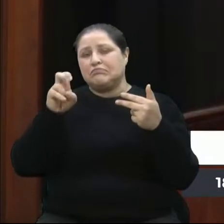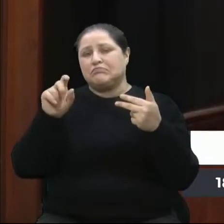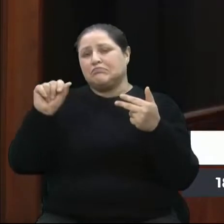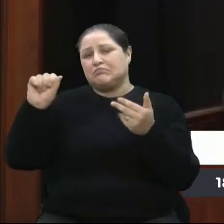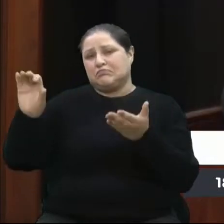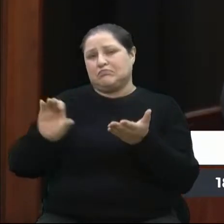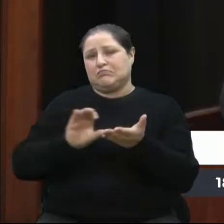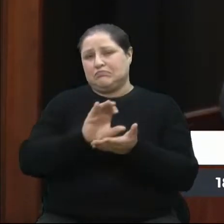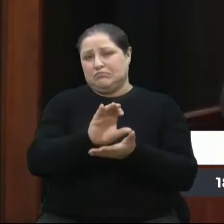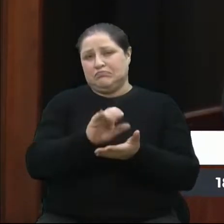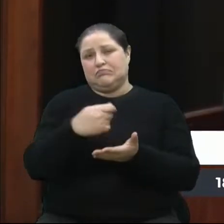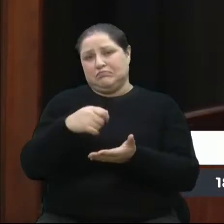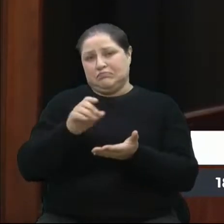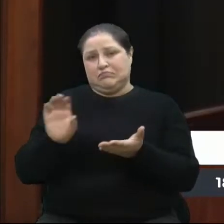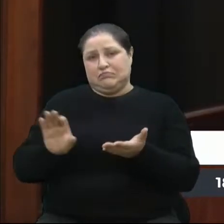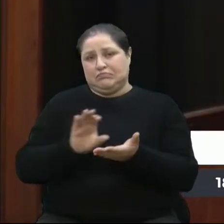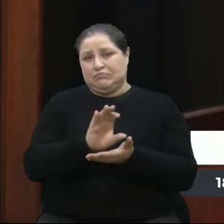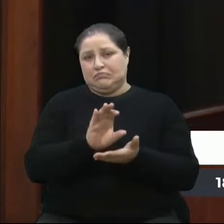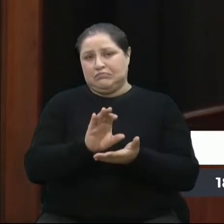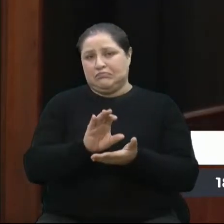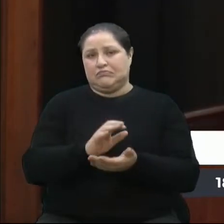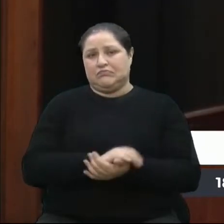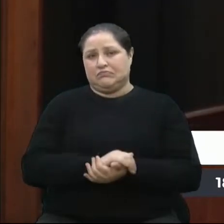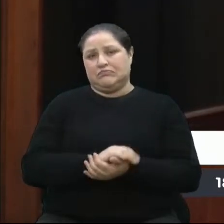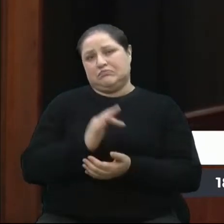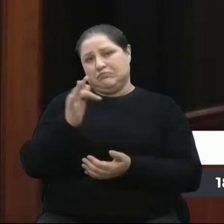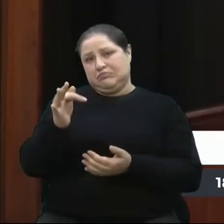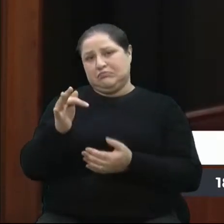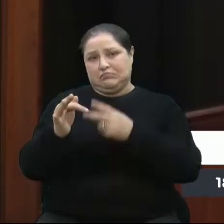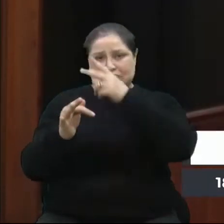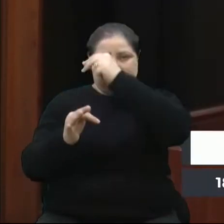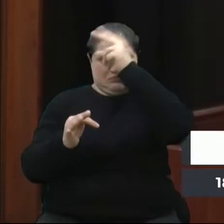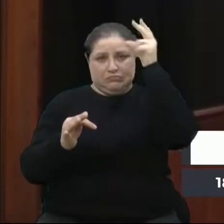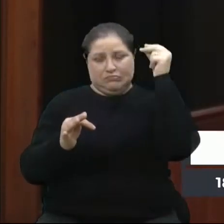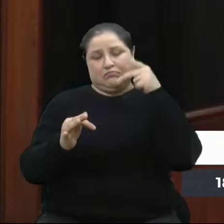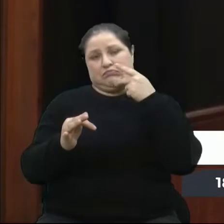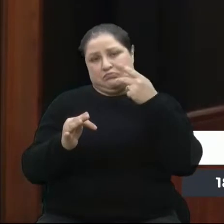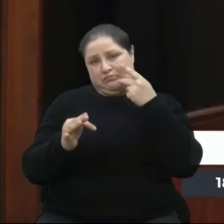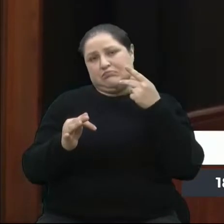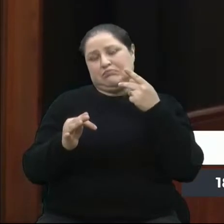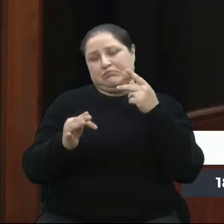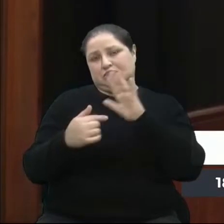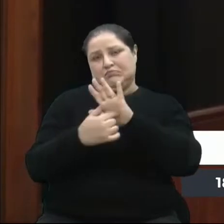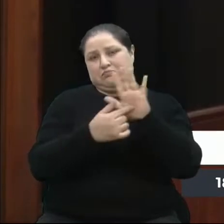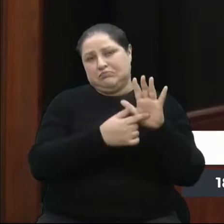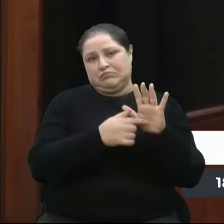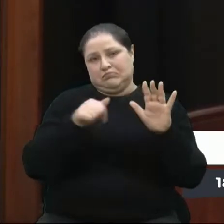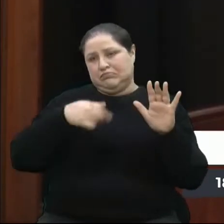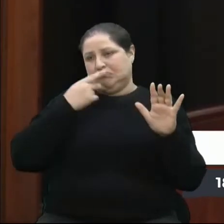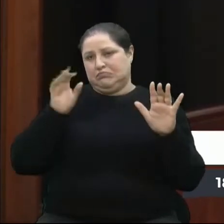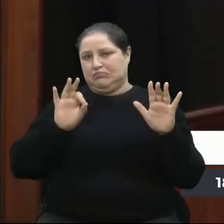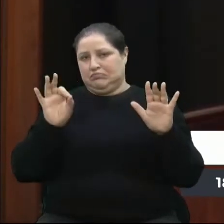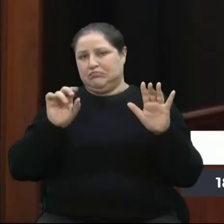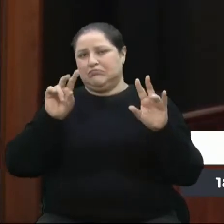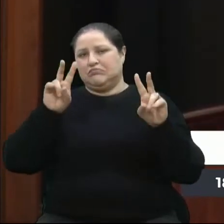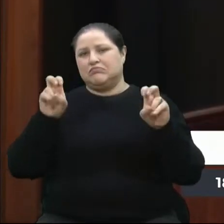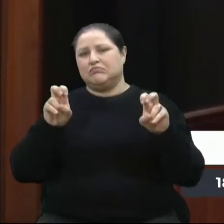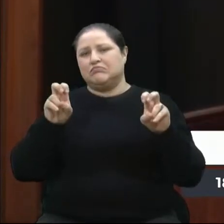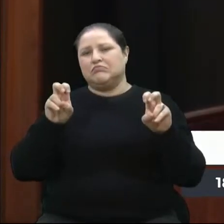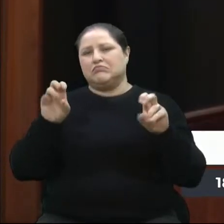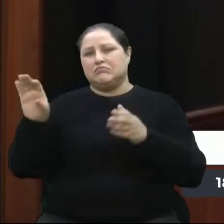né, que se referem a escolas de educação infantil, enfim, né, recursos para a área. Uma